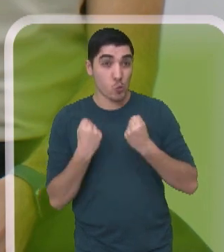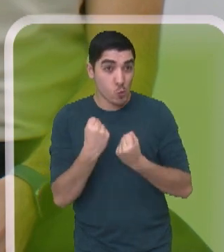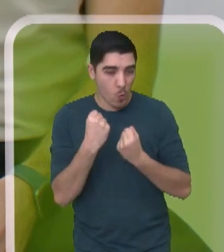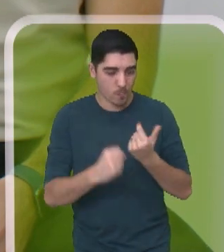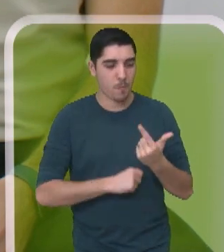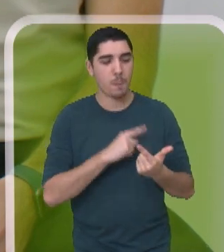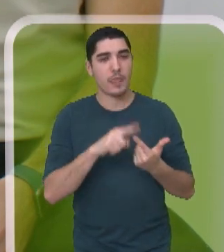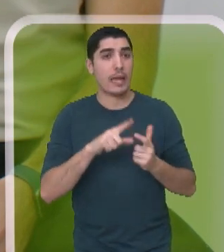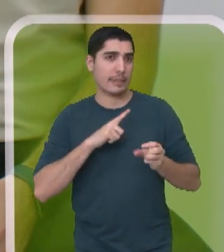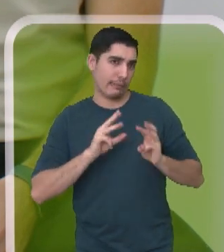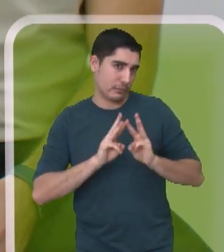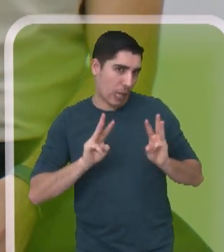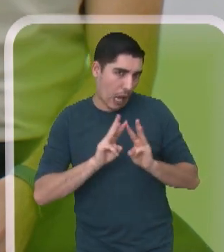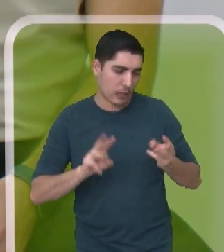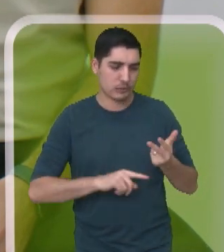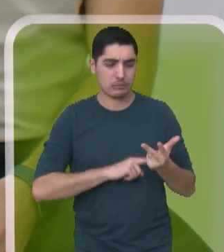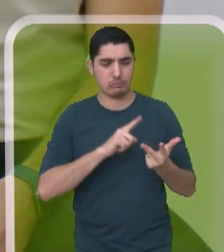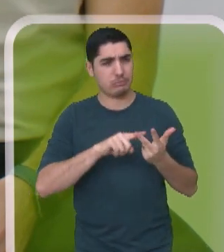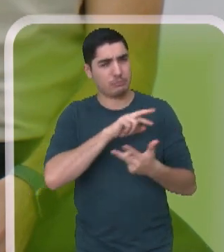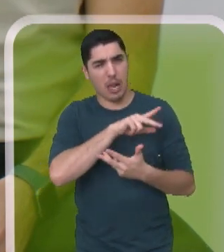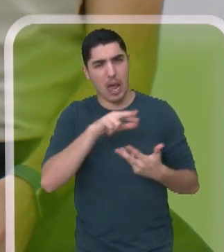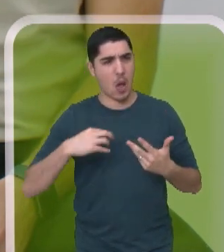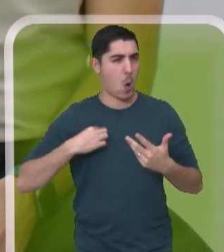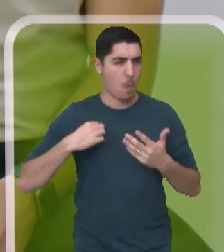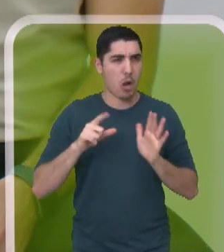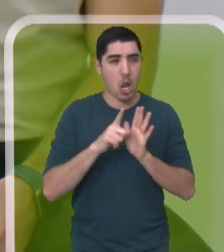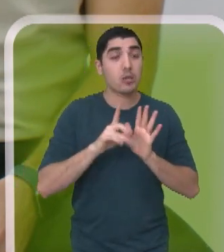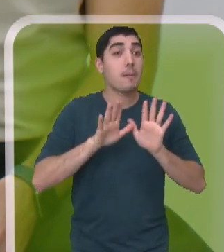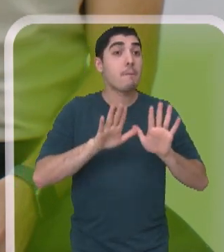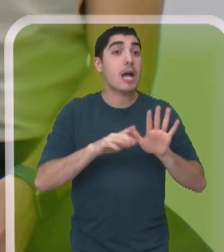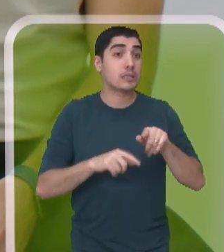Essa vai ser uma marca da SAF também, essa